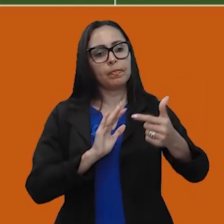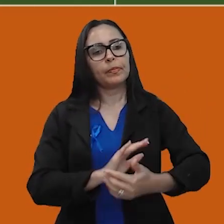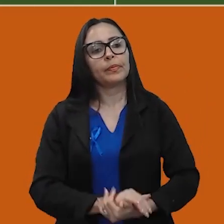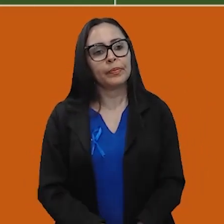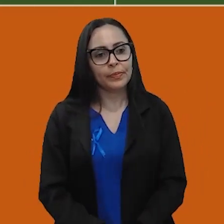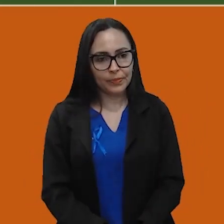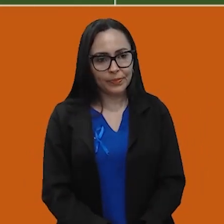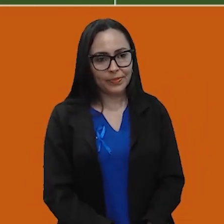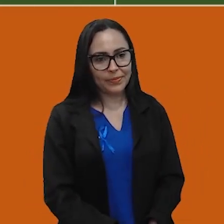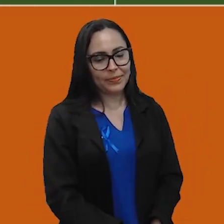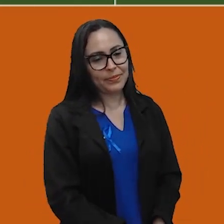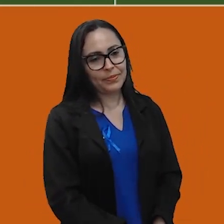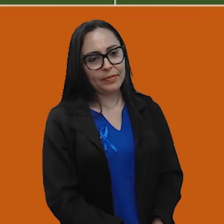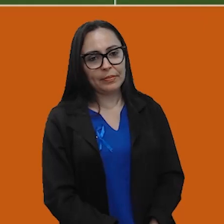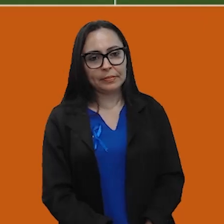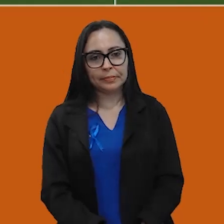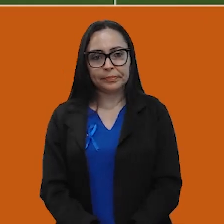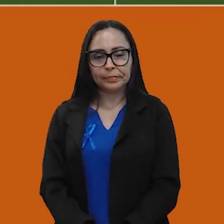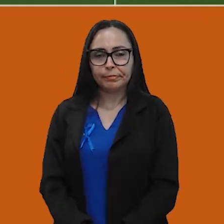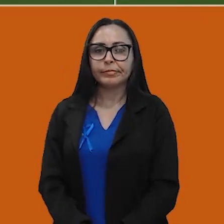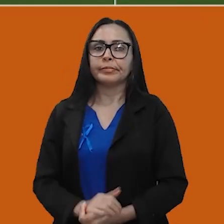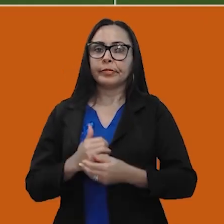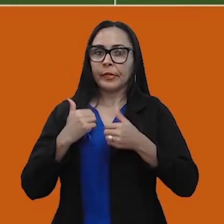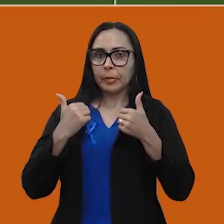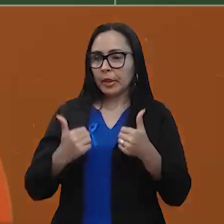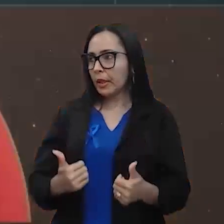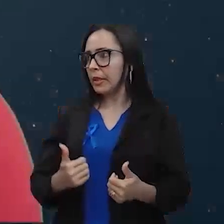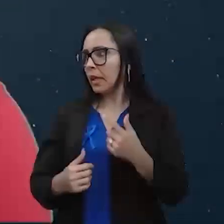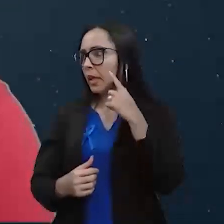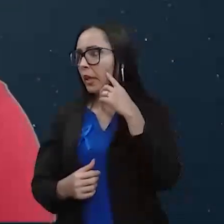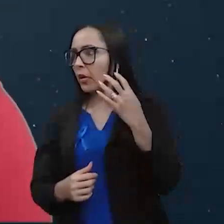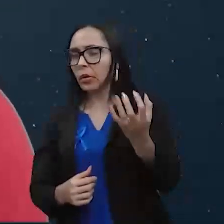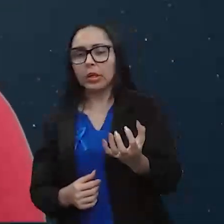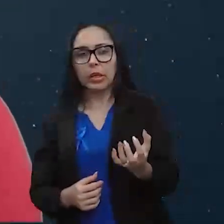metros quadrados. Beleza, meu povo? Eu queria só fazer aqui